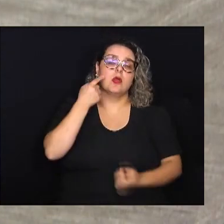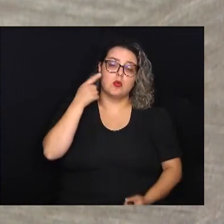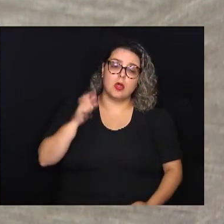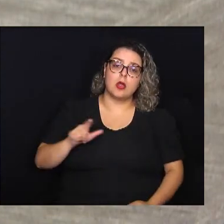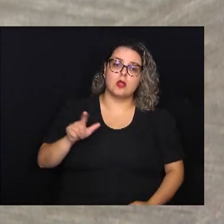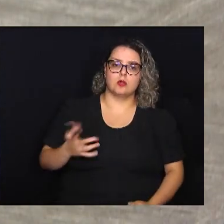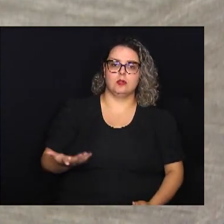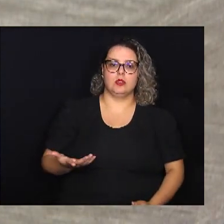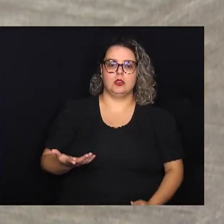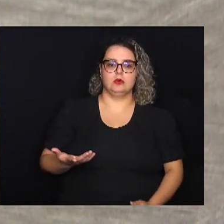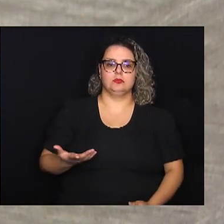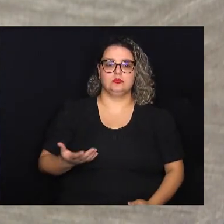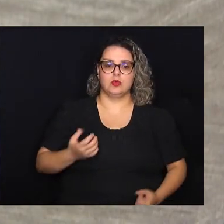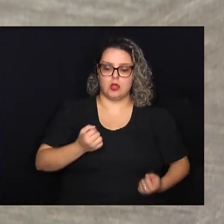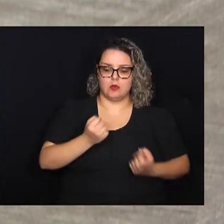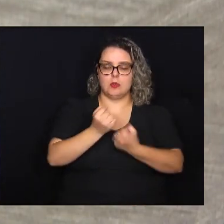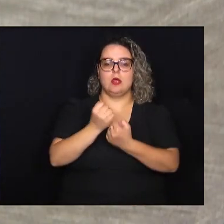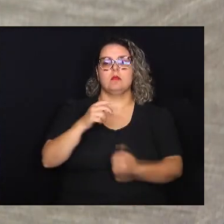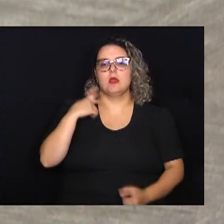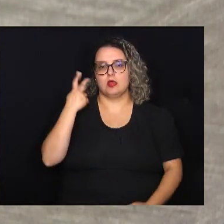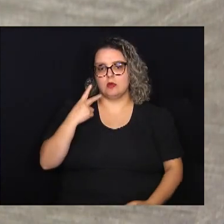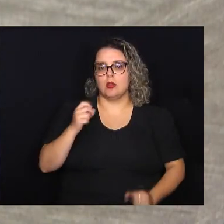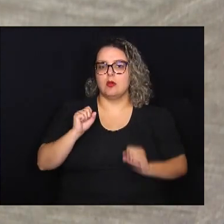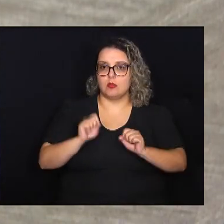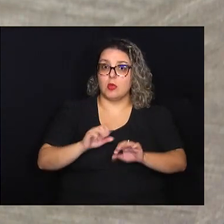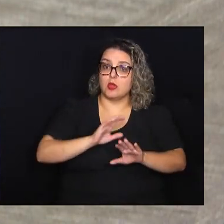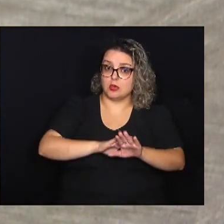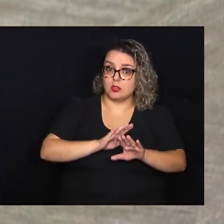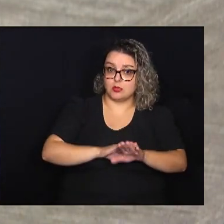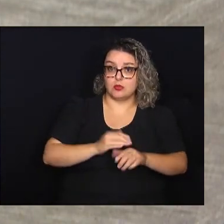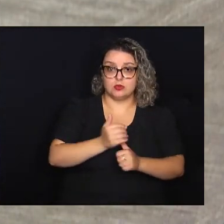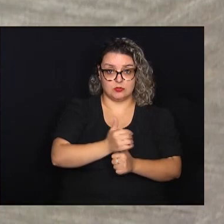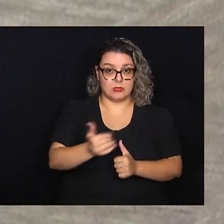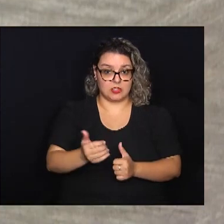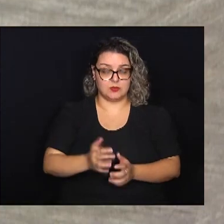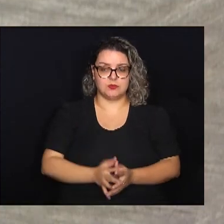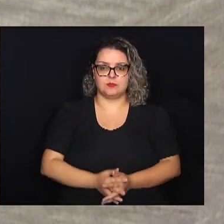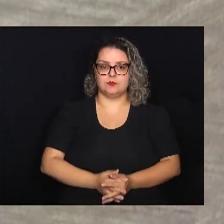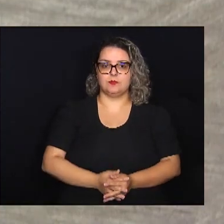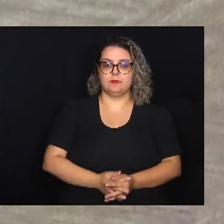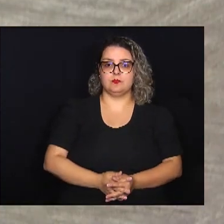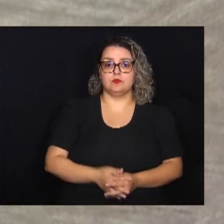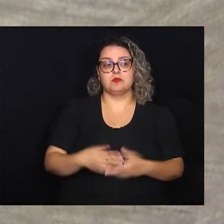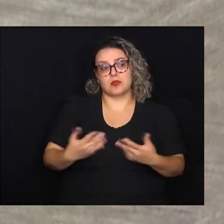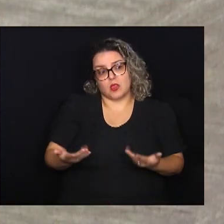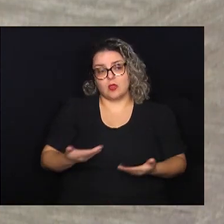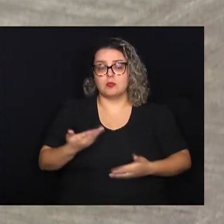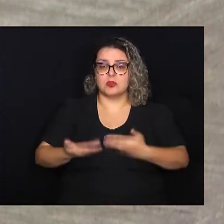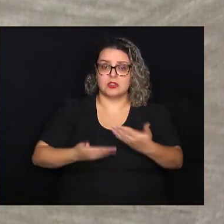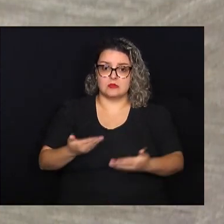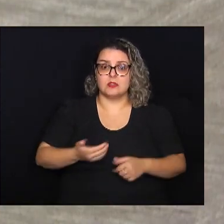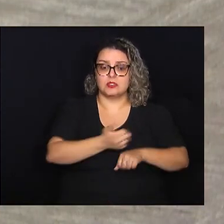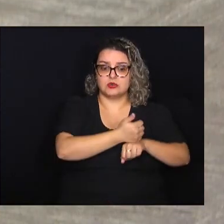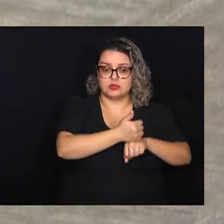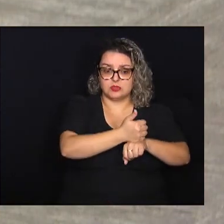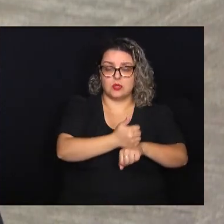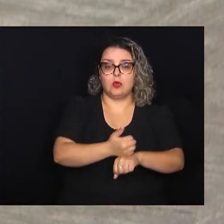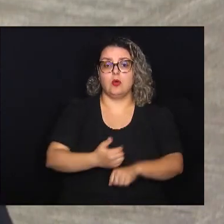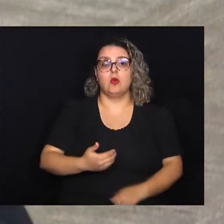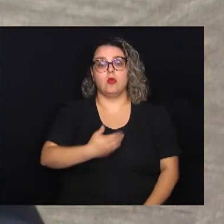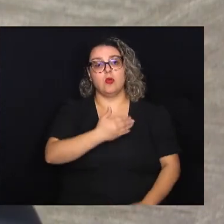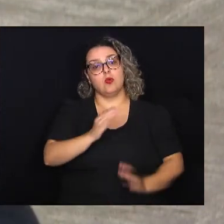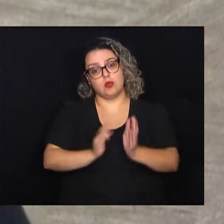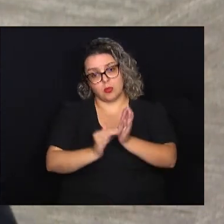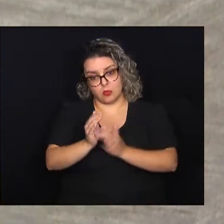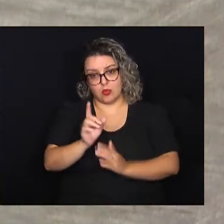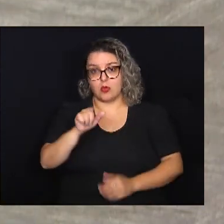da retaguarda né para que os geradores possam exercer os seus mandatos e por serem servidores de carreira o concurso público mais